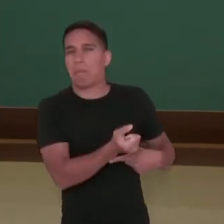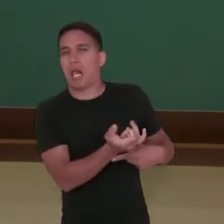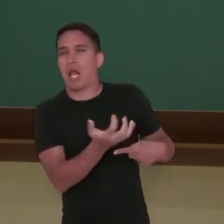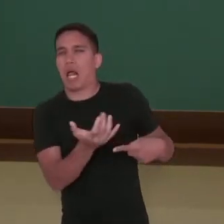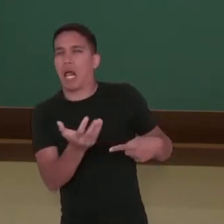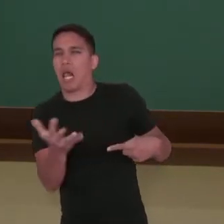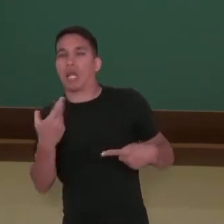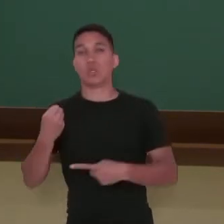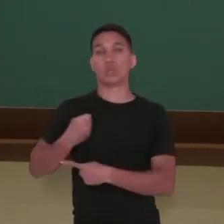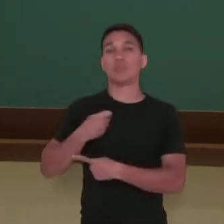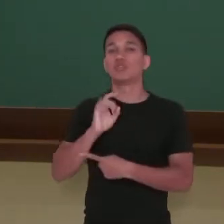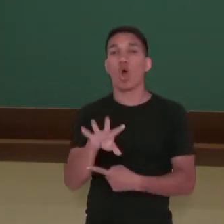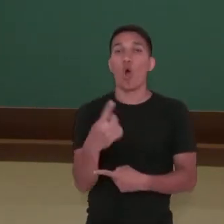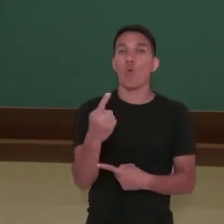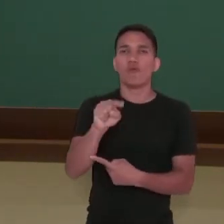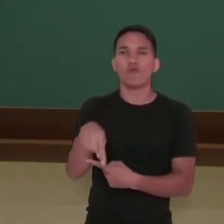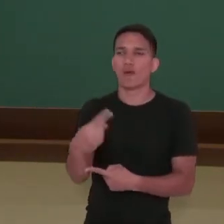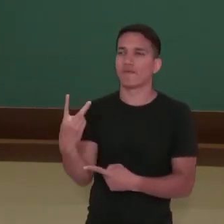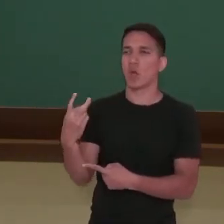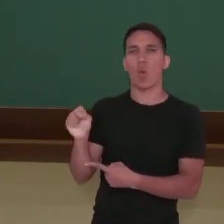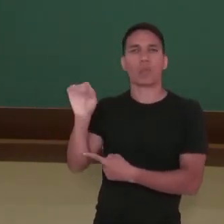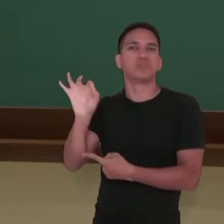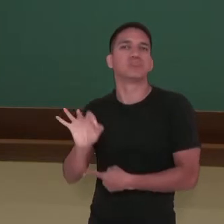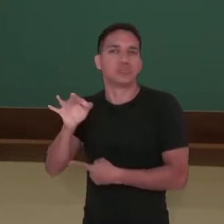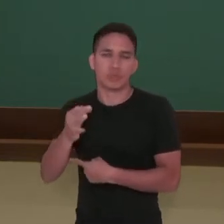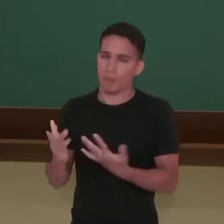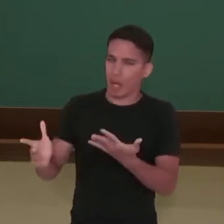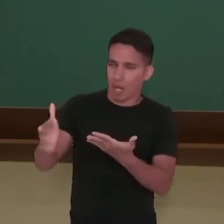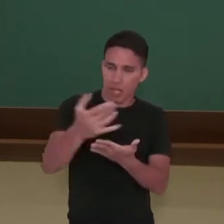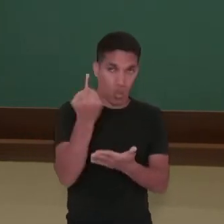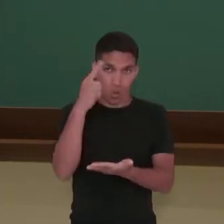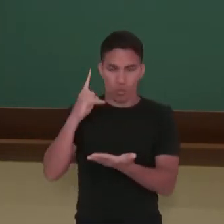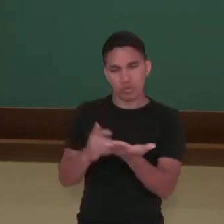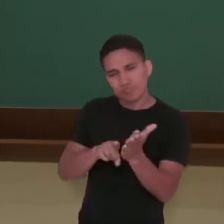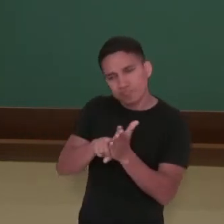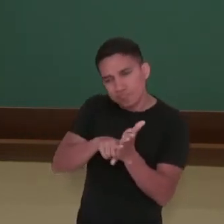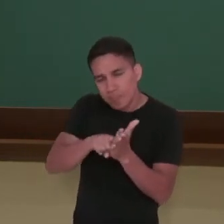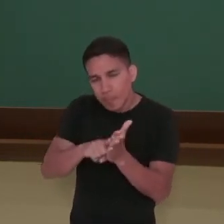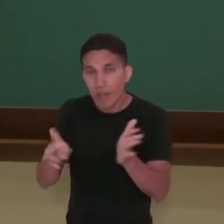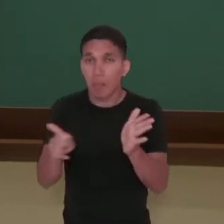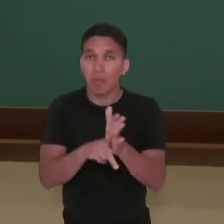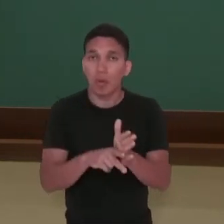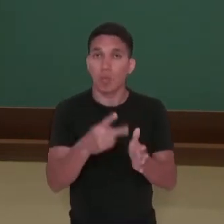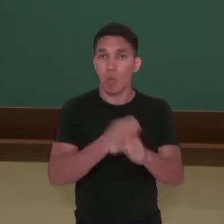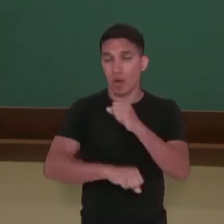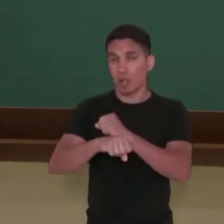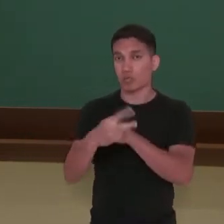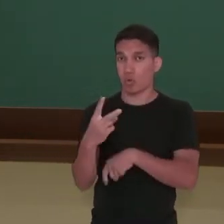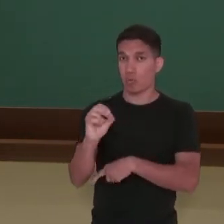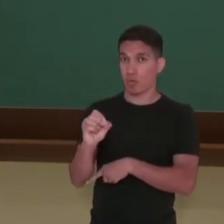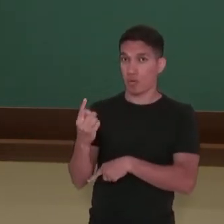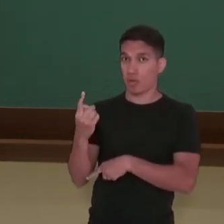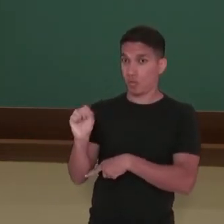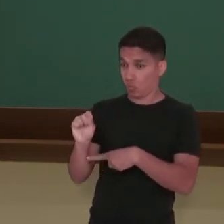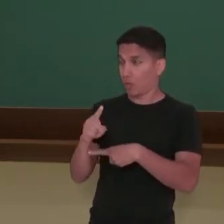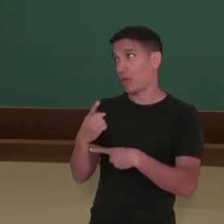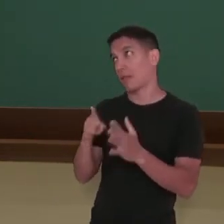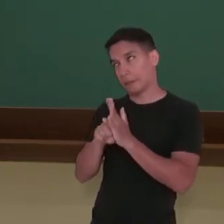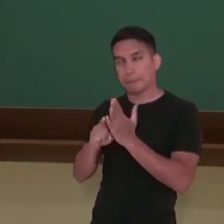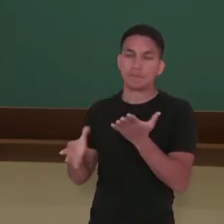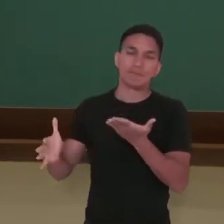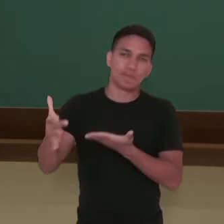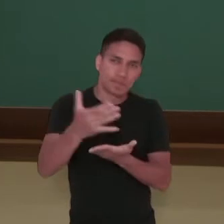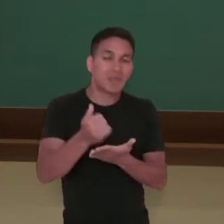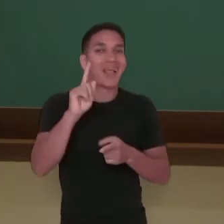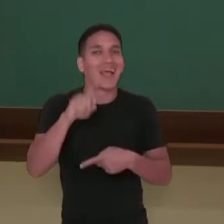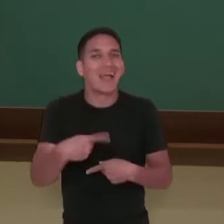só 1,28% nos últimos dados, principalmente a partir de 2018, quando é a estimativa dessa pesquisa, é